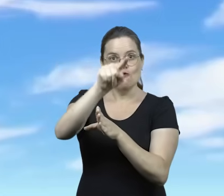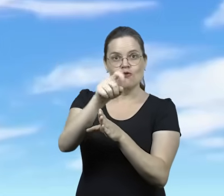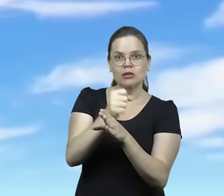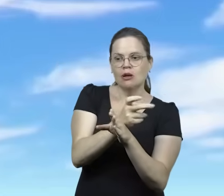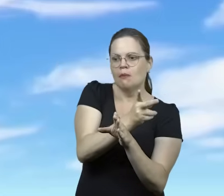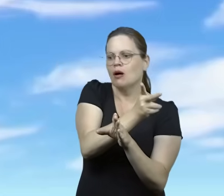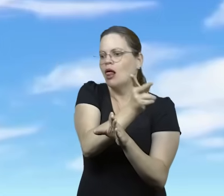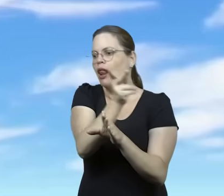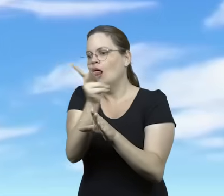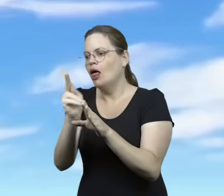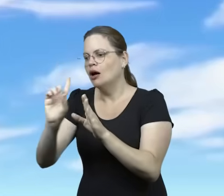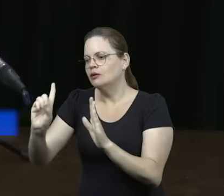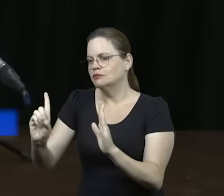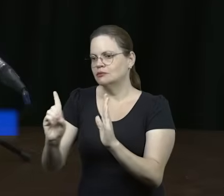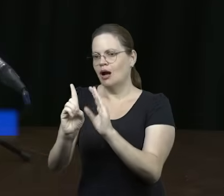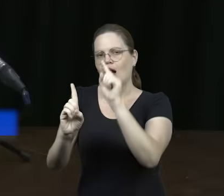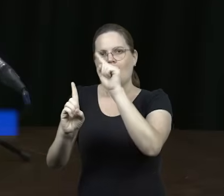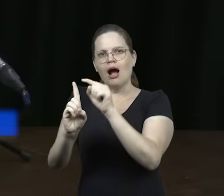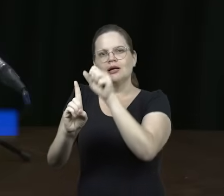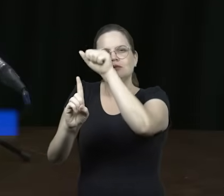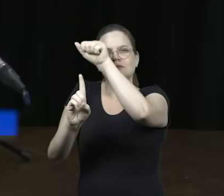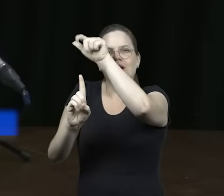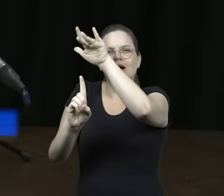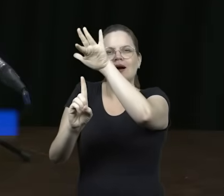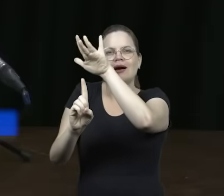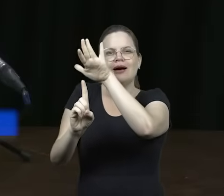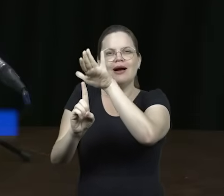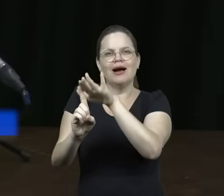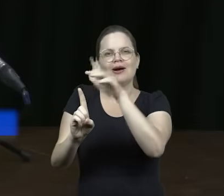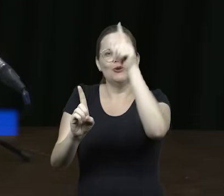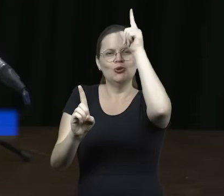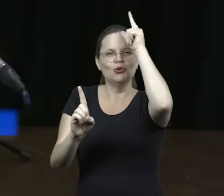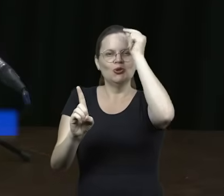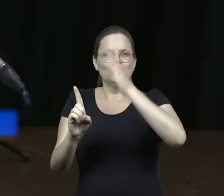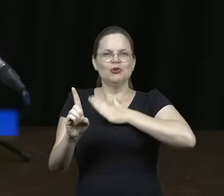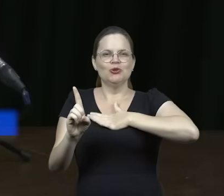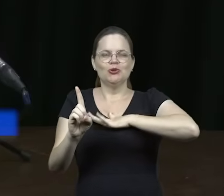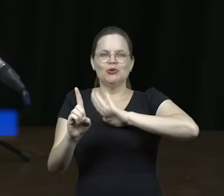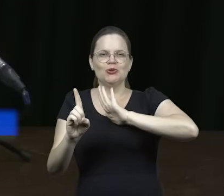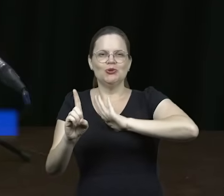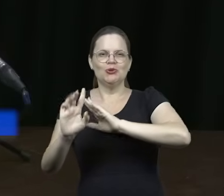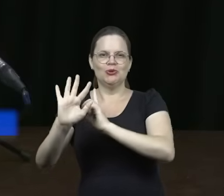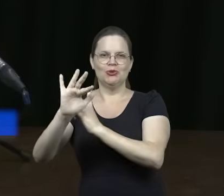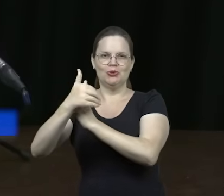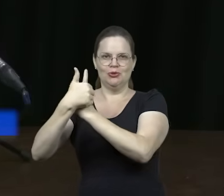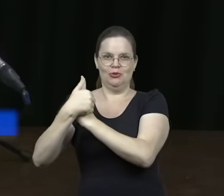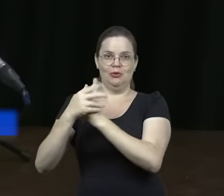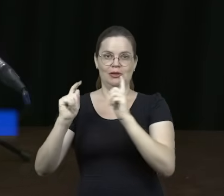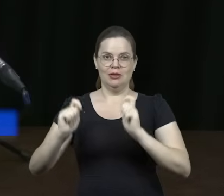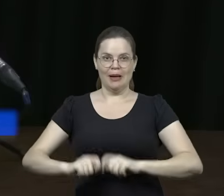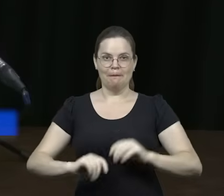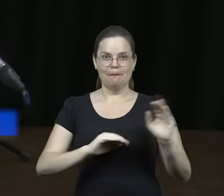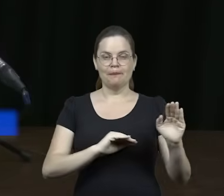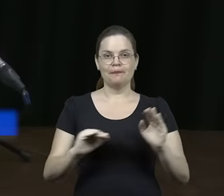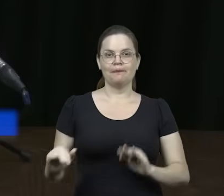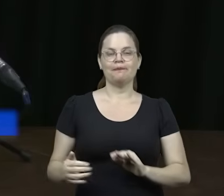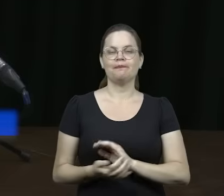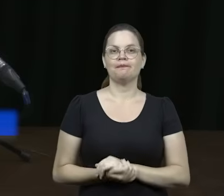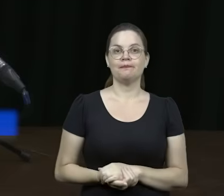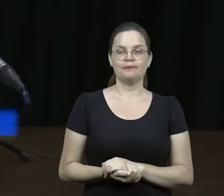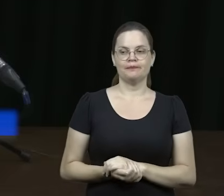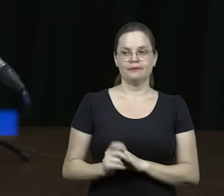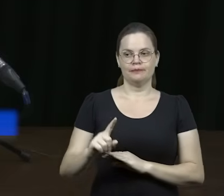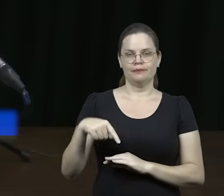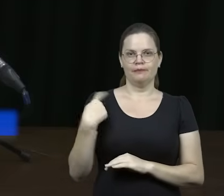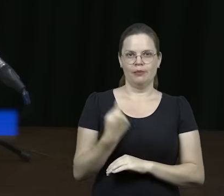Onipotente descansará. A gente estava conversando agora em off, antes de iniciar esse episódio,